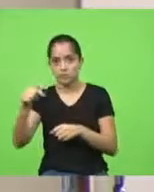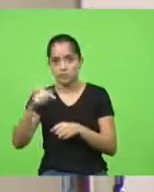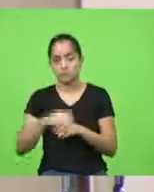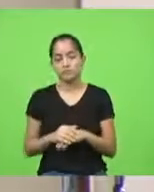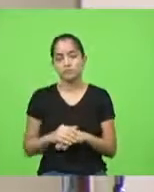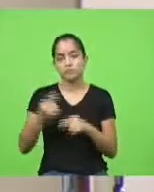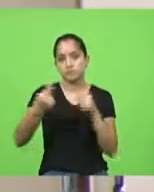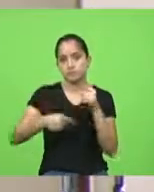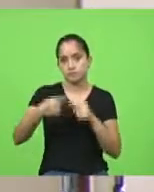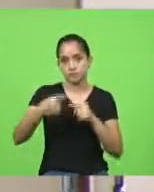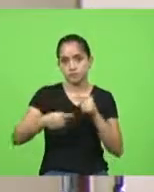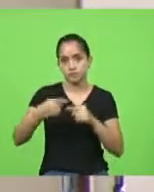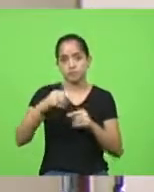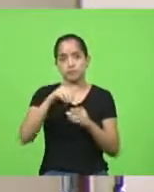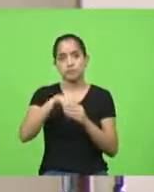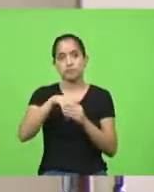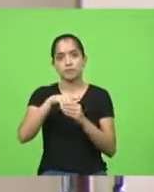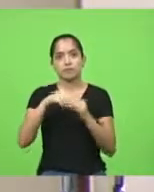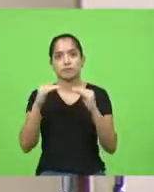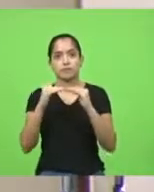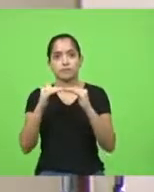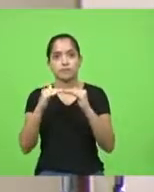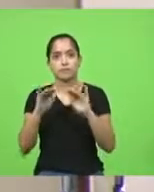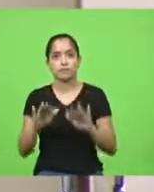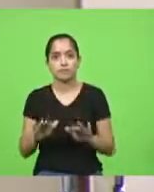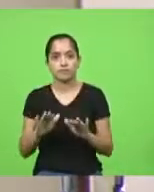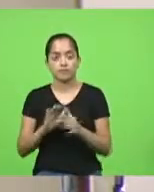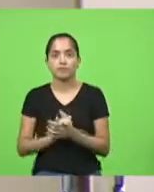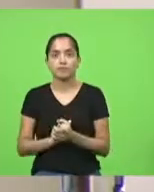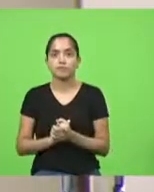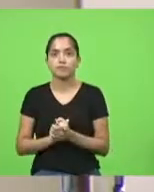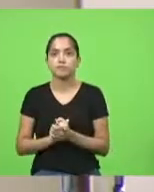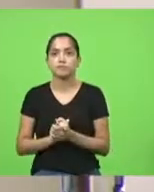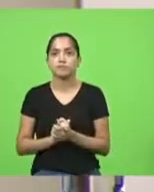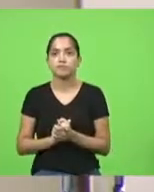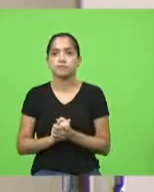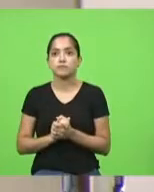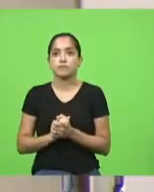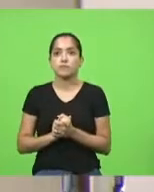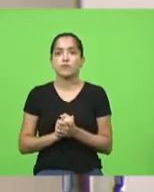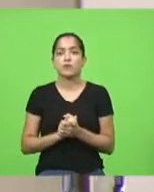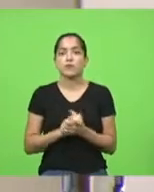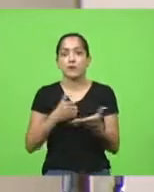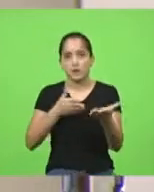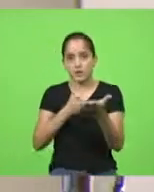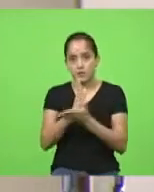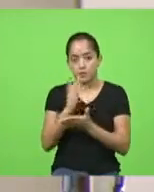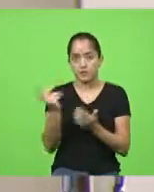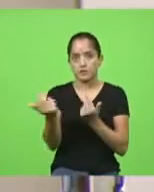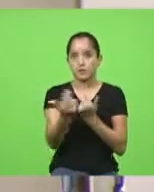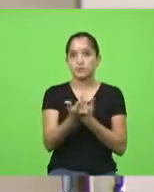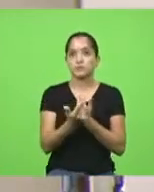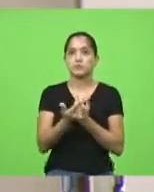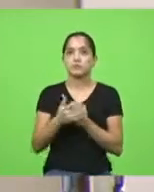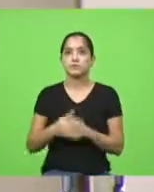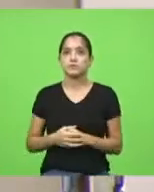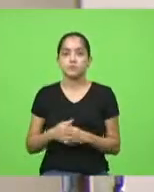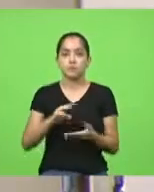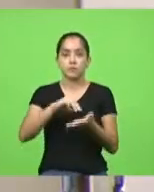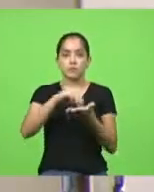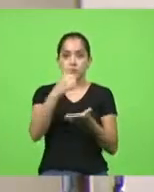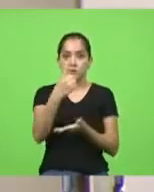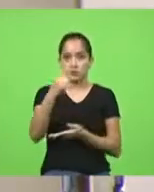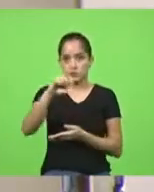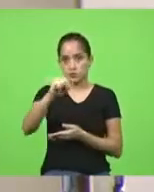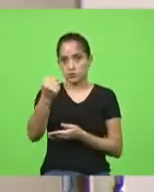discussão. Não havendo quem queira discutir, em votação. Deputados que aprovam, permaneçam como se encontram. Aprovado por unanimidade. Moção